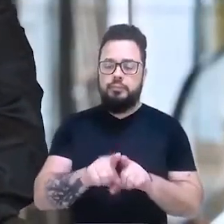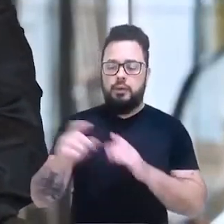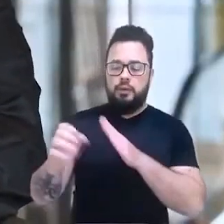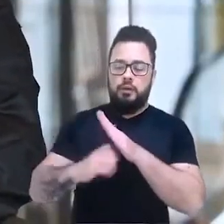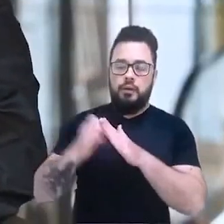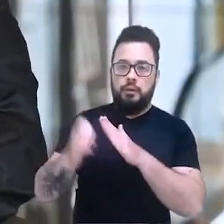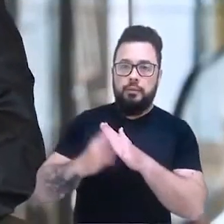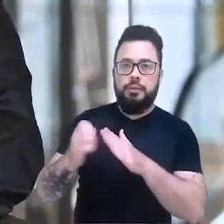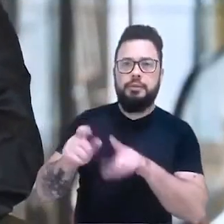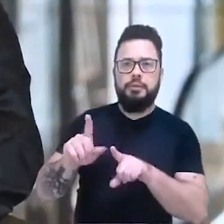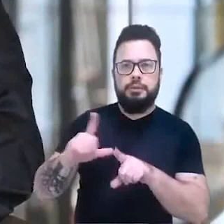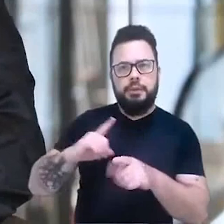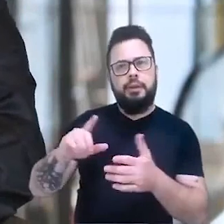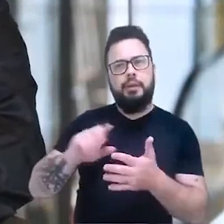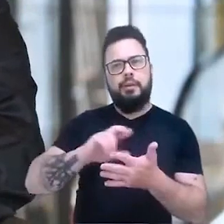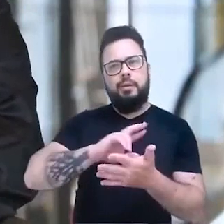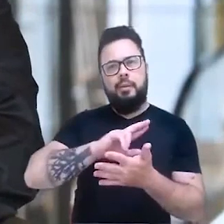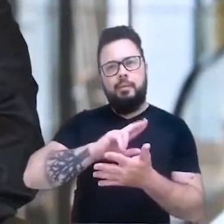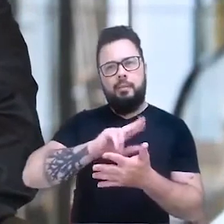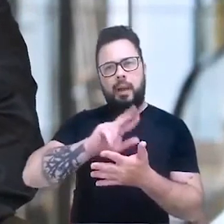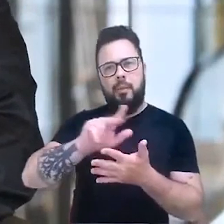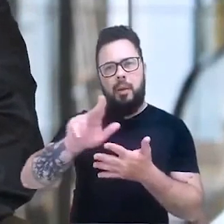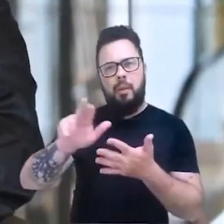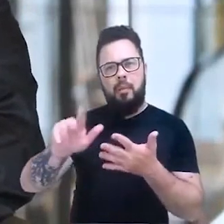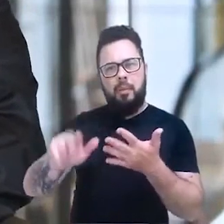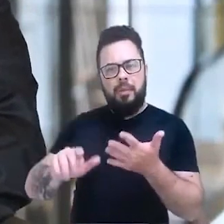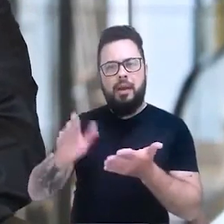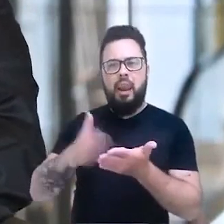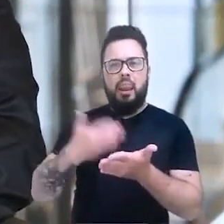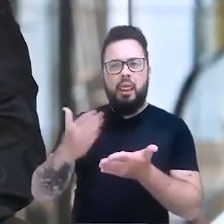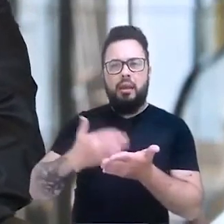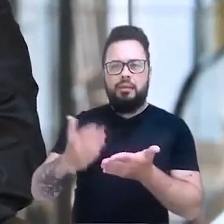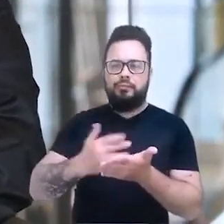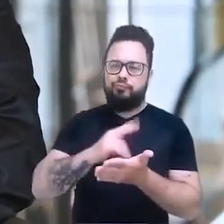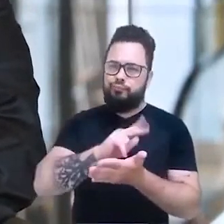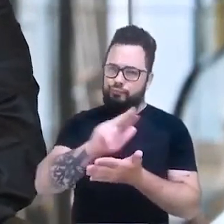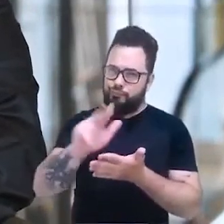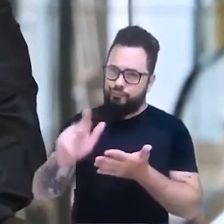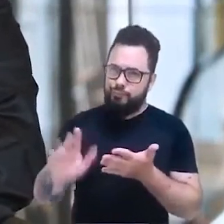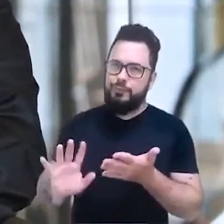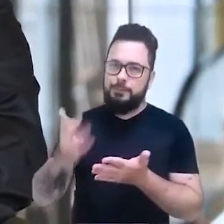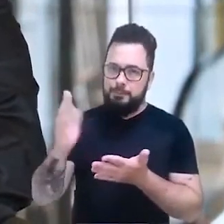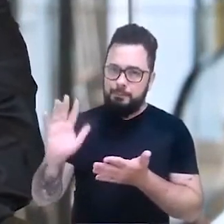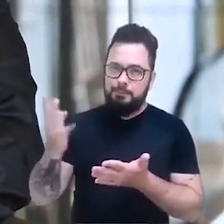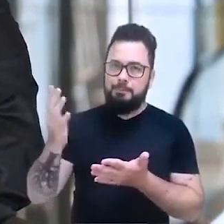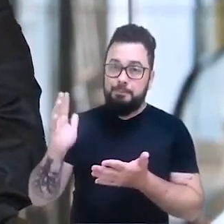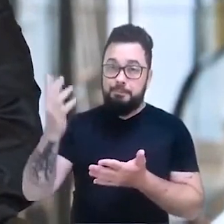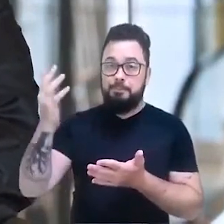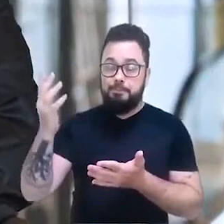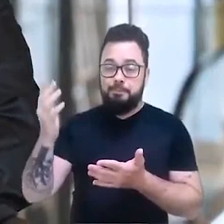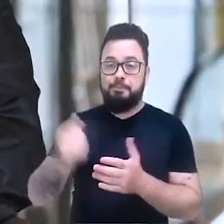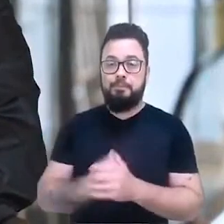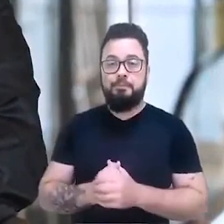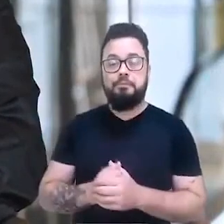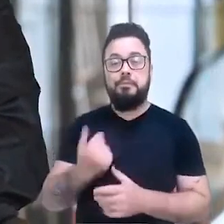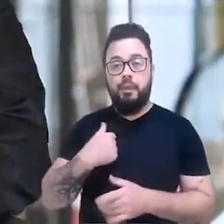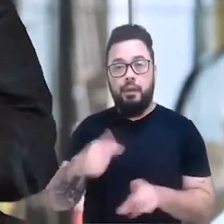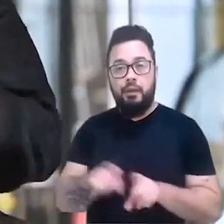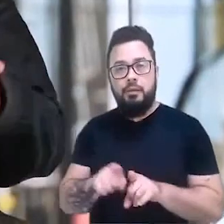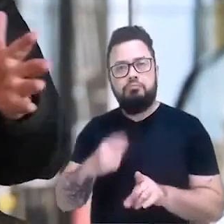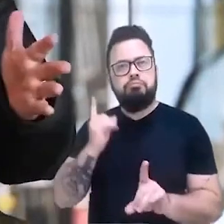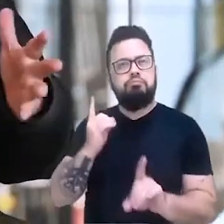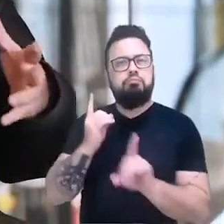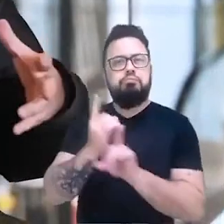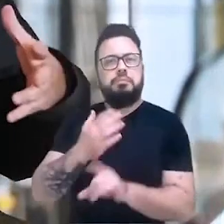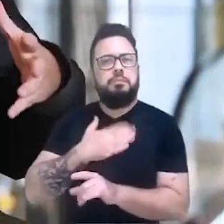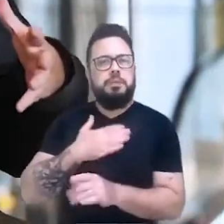Dark Side, Ninguém Inocente São Paulo pela Cotter Editorial. Ou seja, é muita coisa, né, rolando. Mas é porque